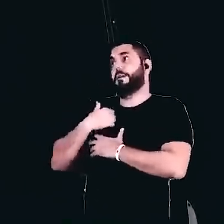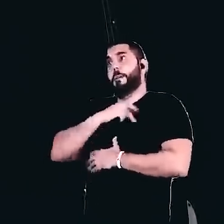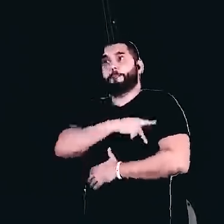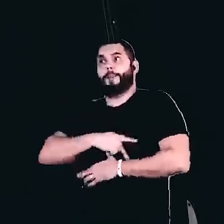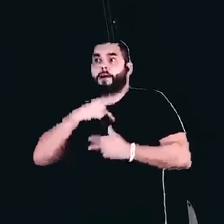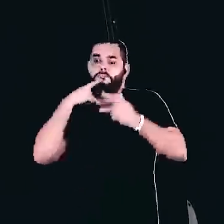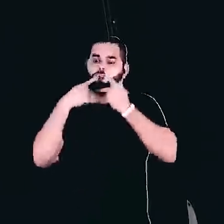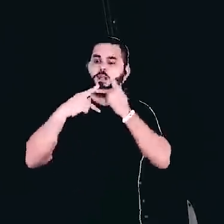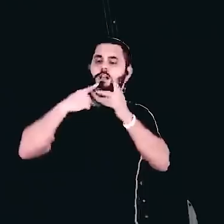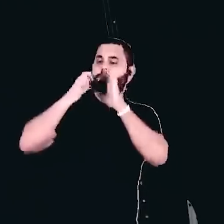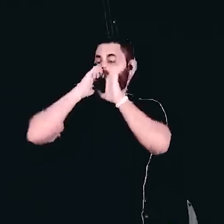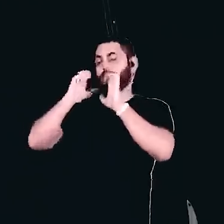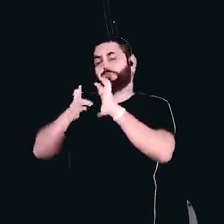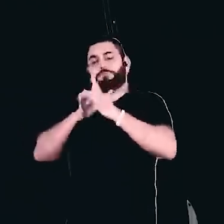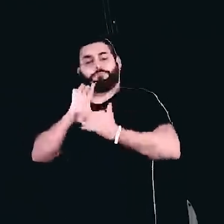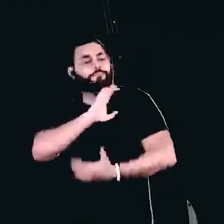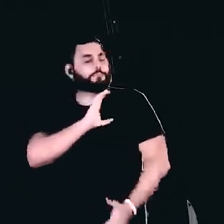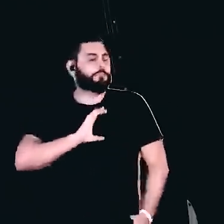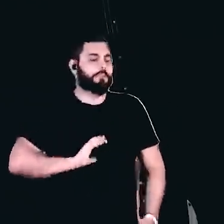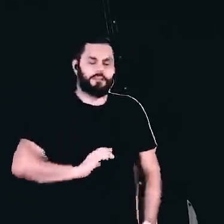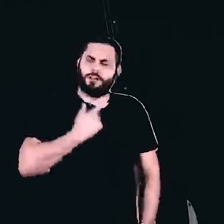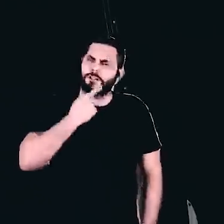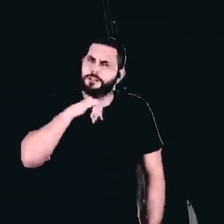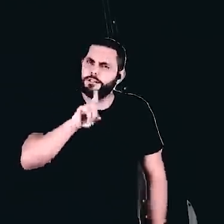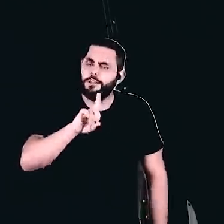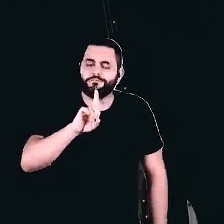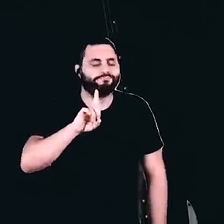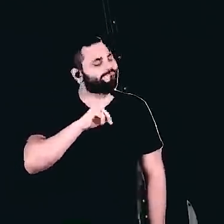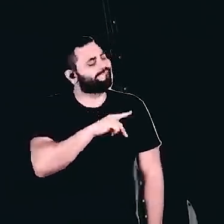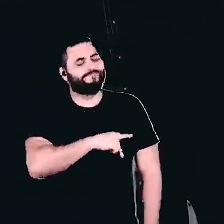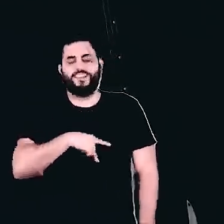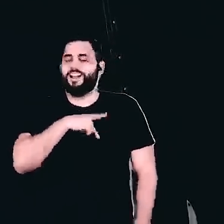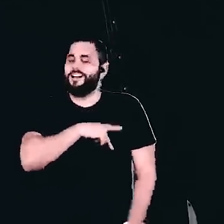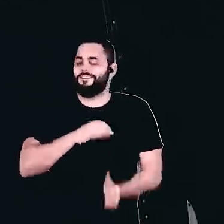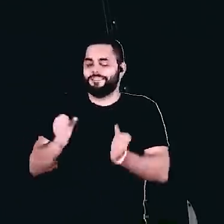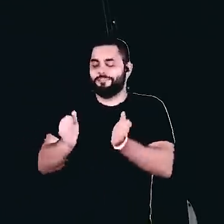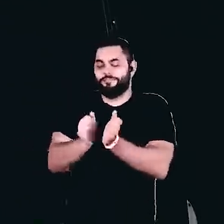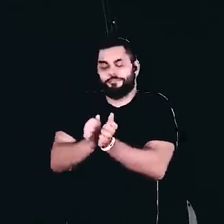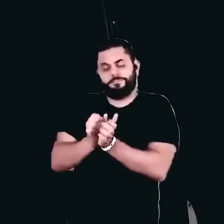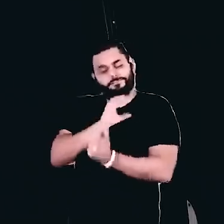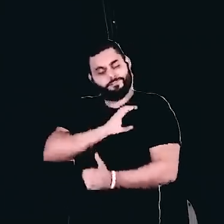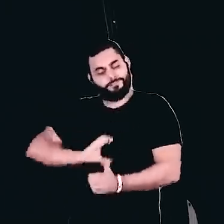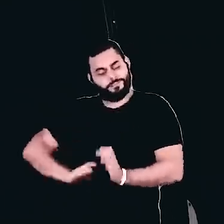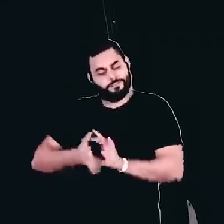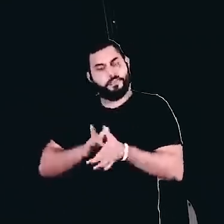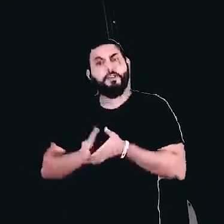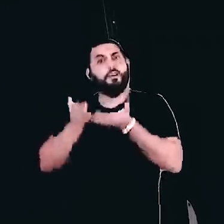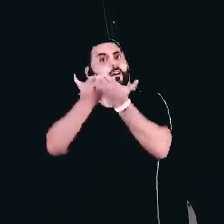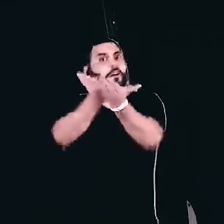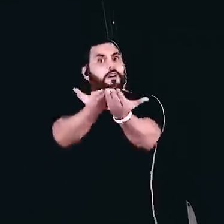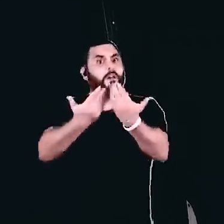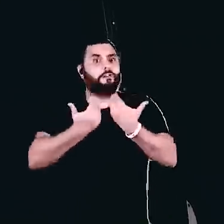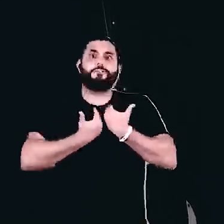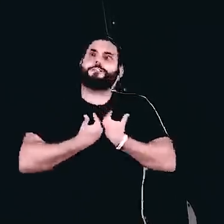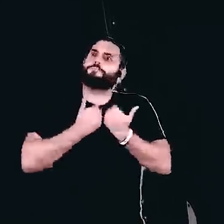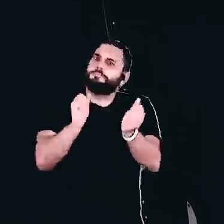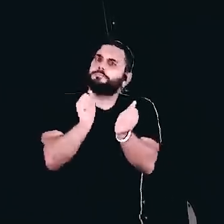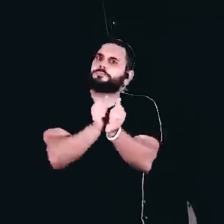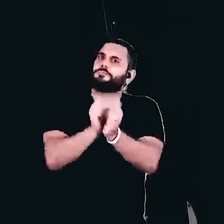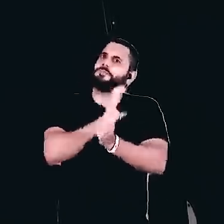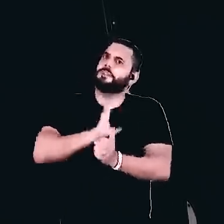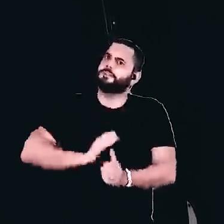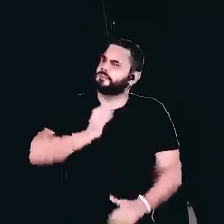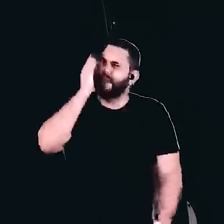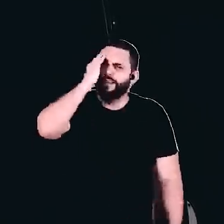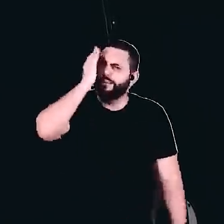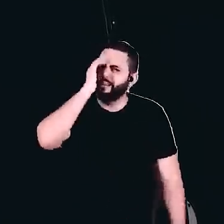pregador do Evangelho de Cristo Jesus. Mas ele não disse isso, ele disse: Paulo, prisioneiro de Cristo Jesus. Porque todos nós somos prisioneiros de Cristo. Se você